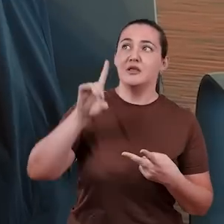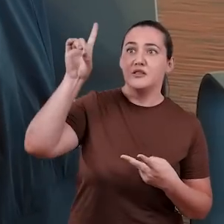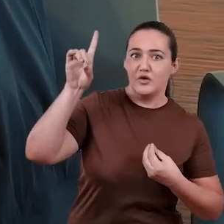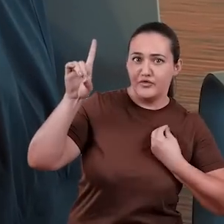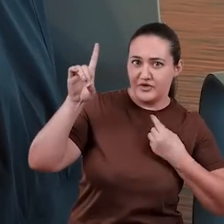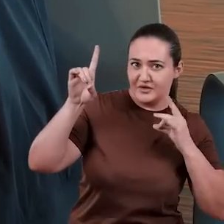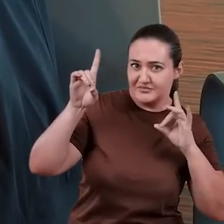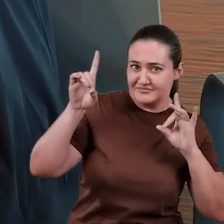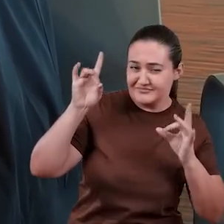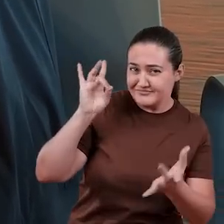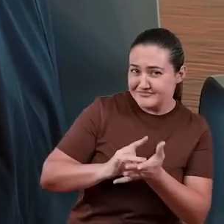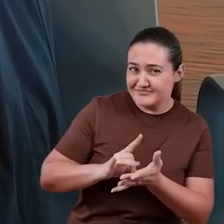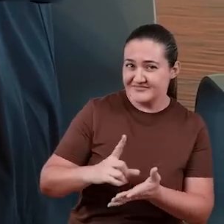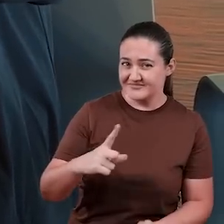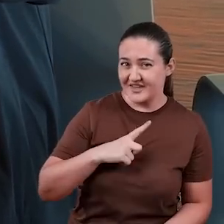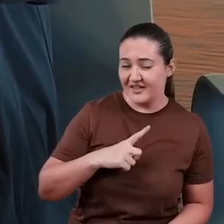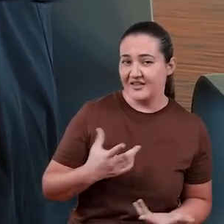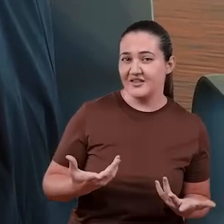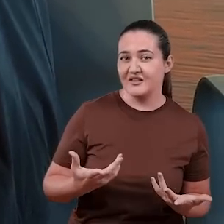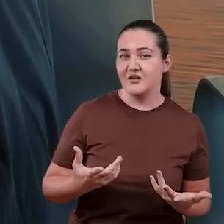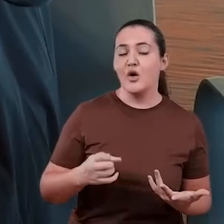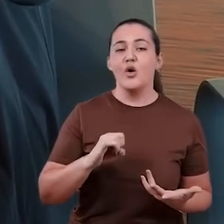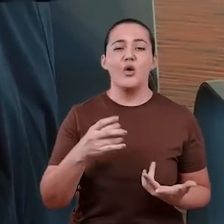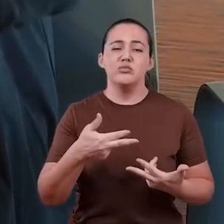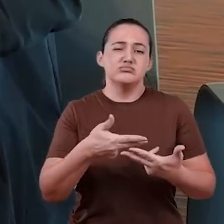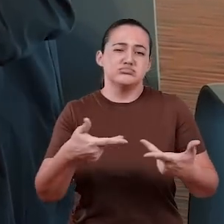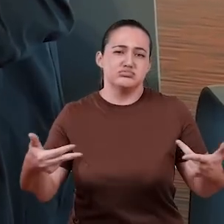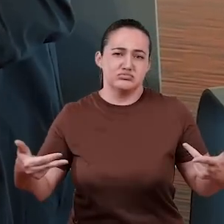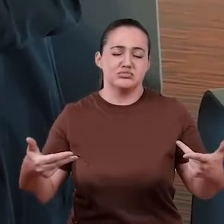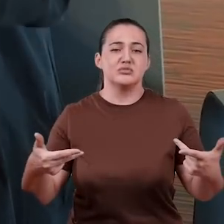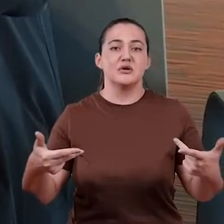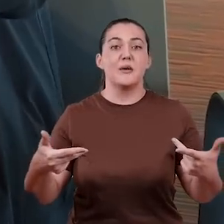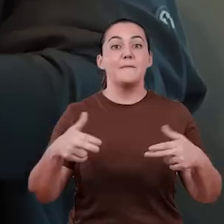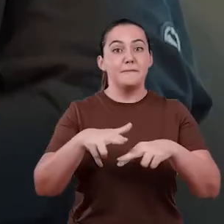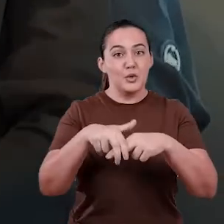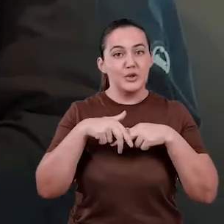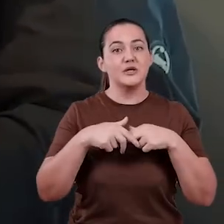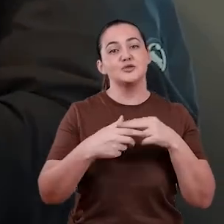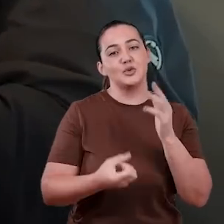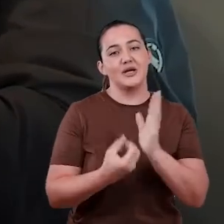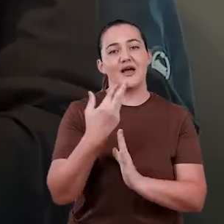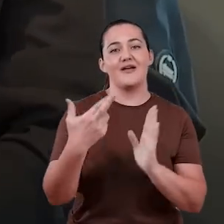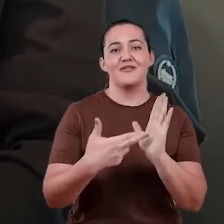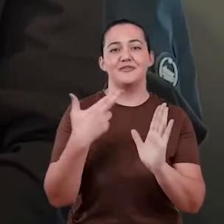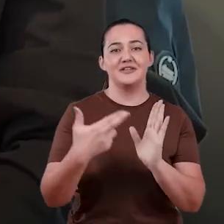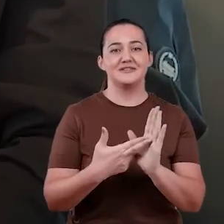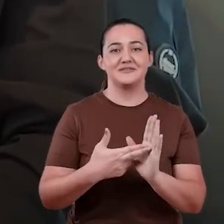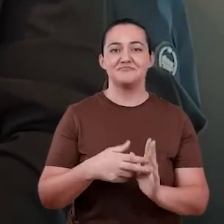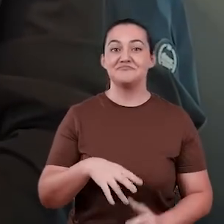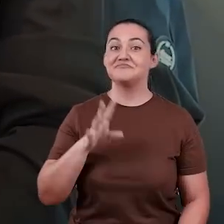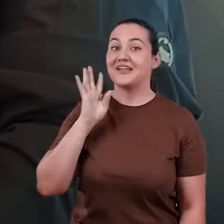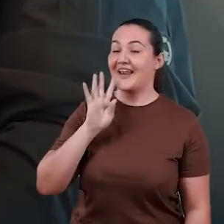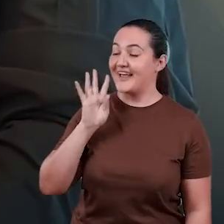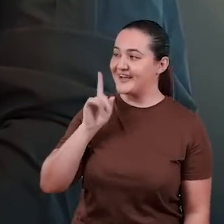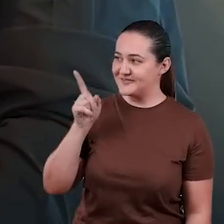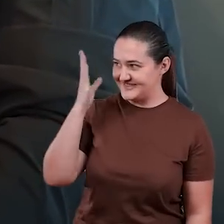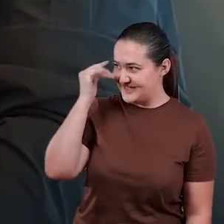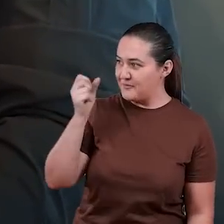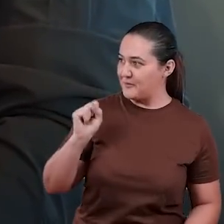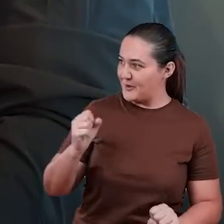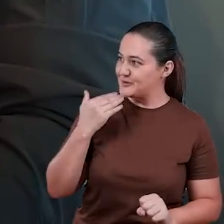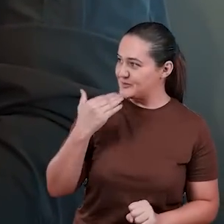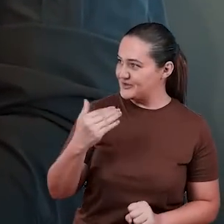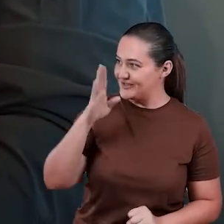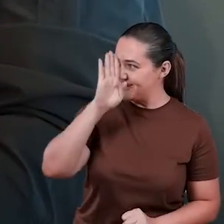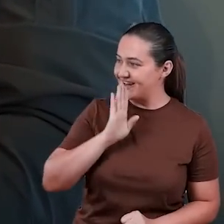A ressurreição de Cristo é um fato histórico? E coisas dessa natureza. E aí, saiu esse produto aqui. Que legal! E você sabe que o pessoal em casa